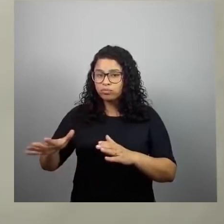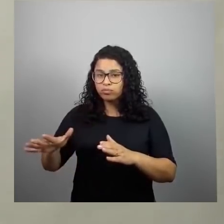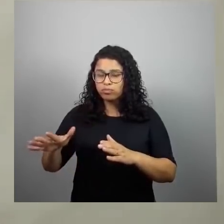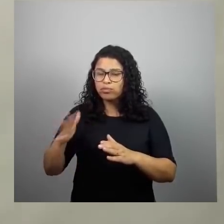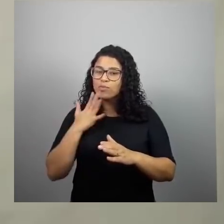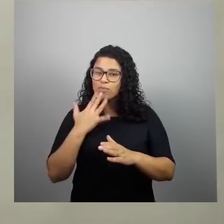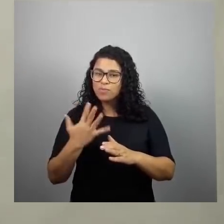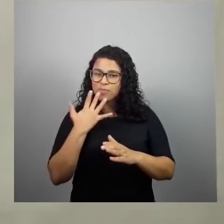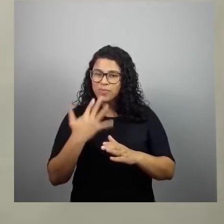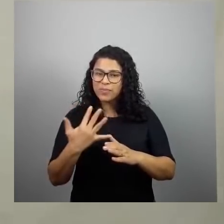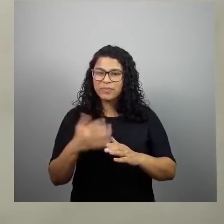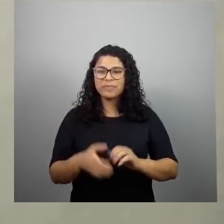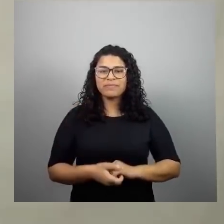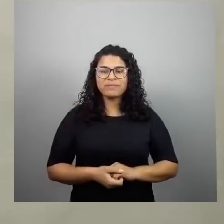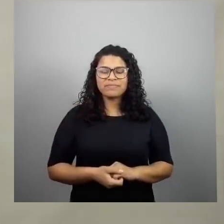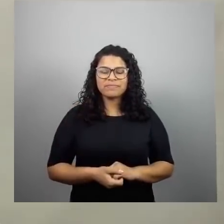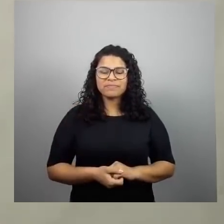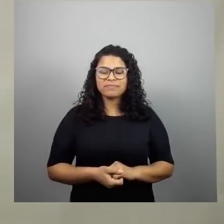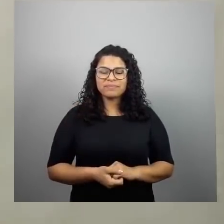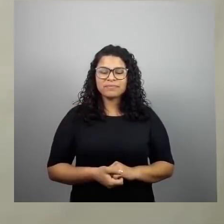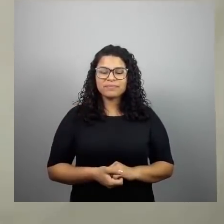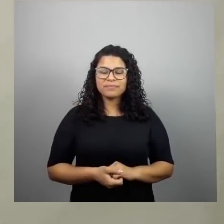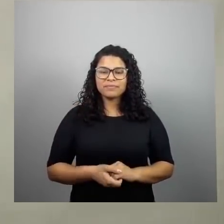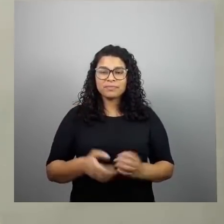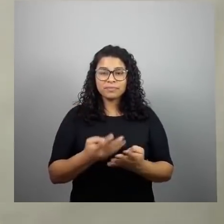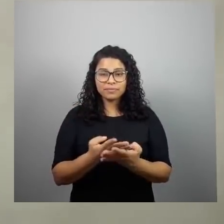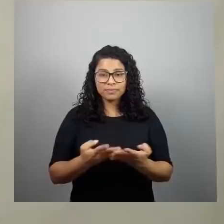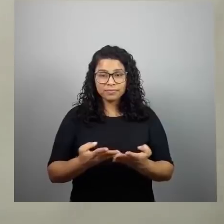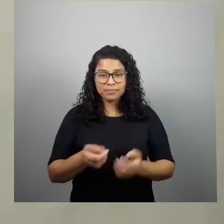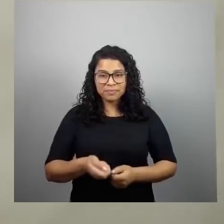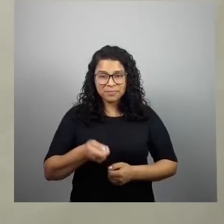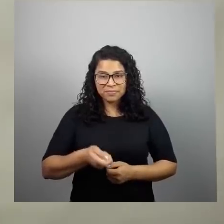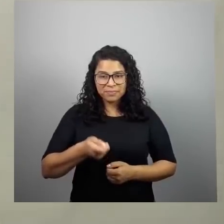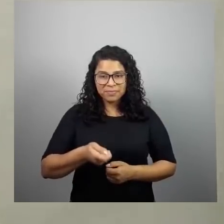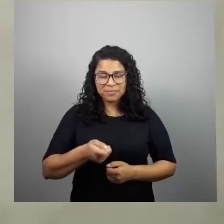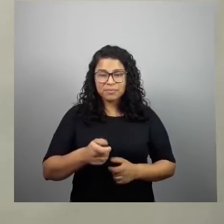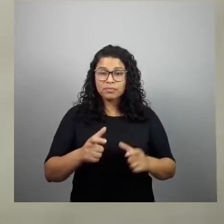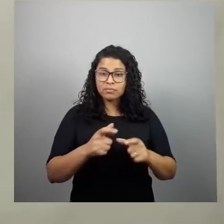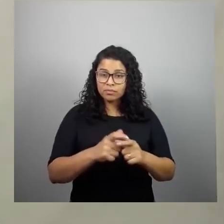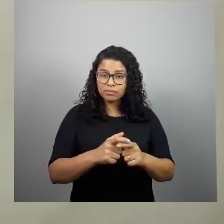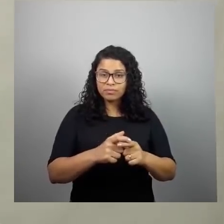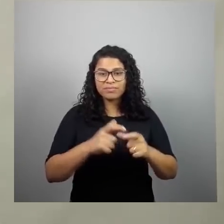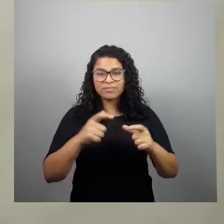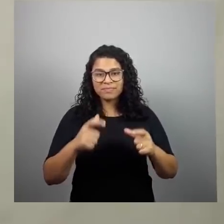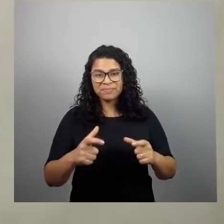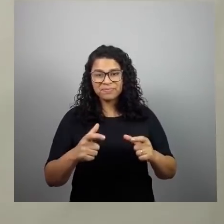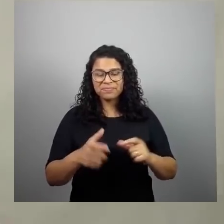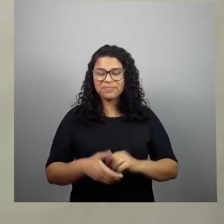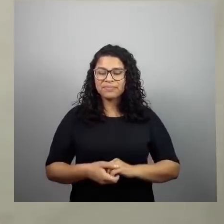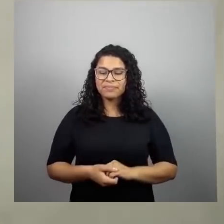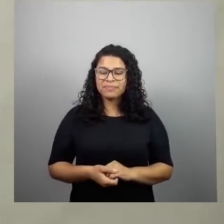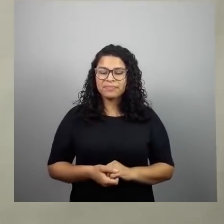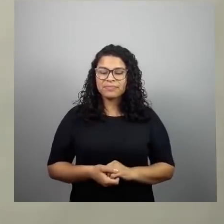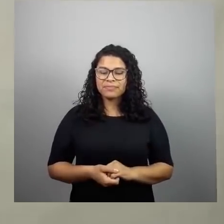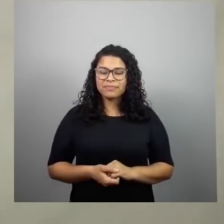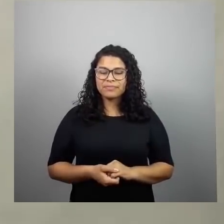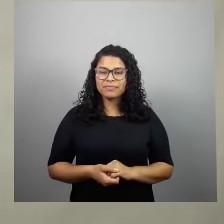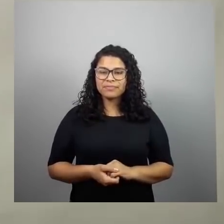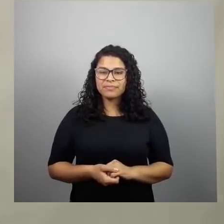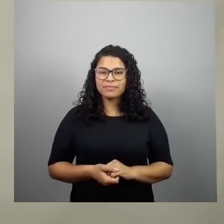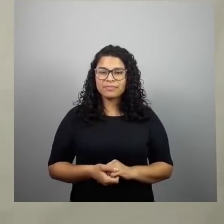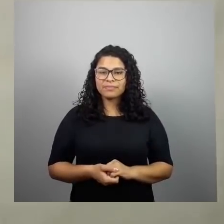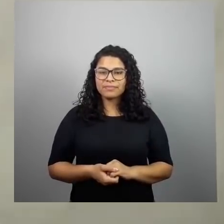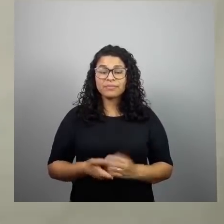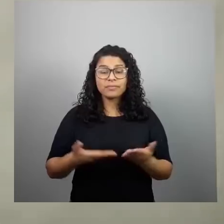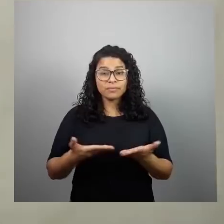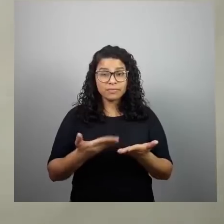uma coloração na água. Peneira, pequena ou grande.